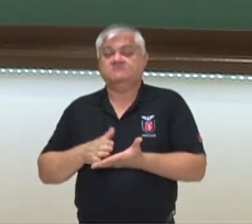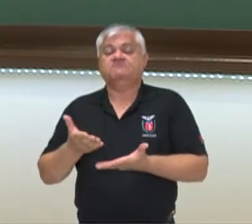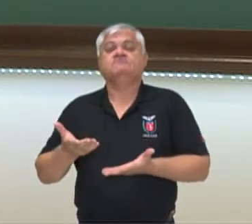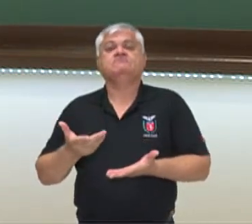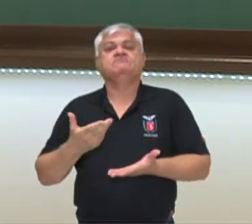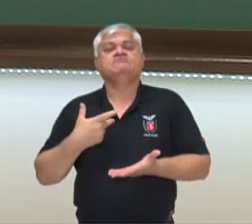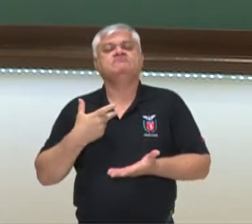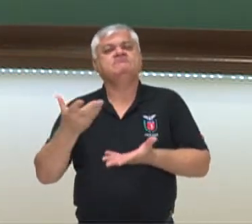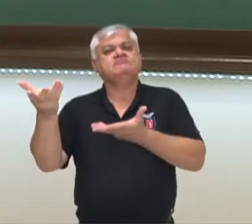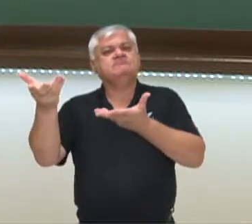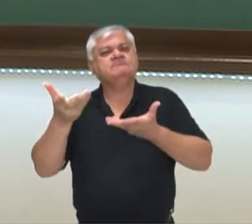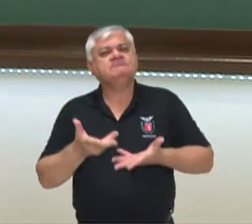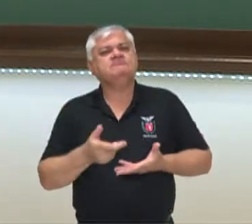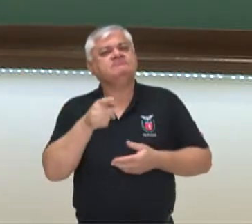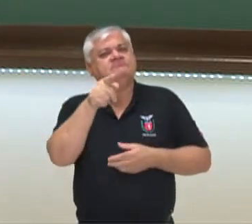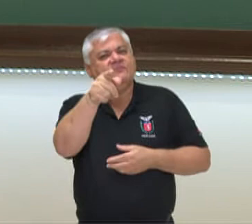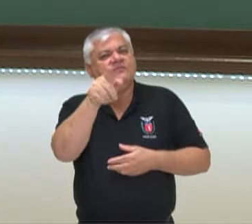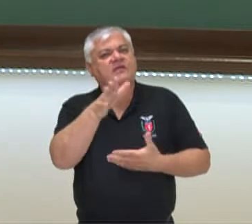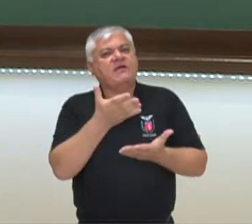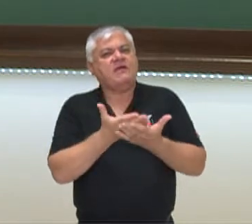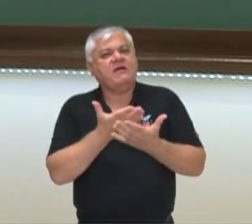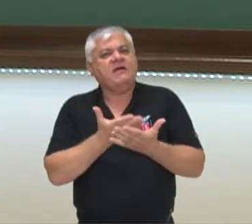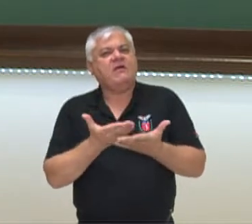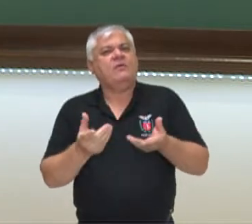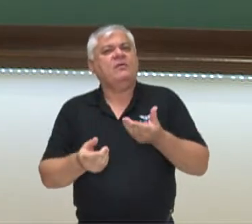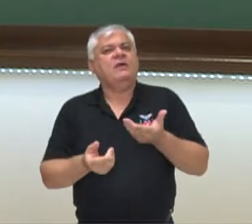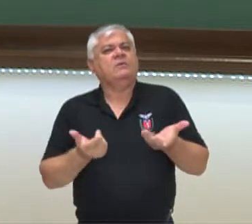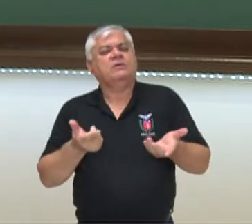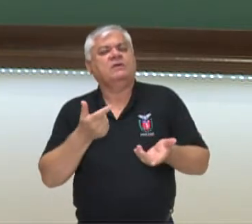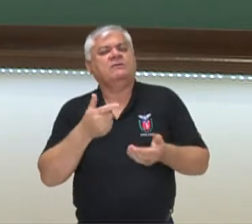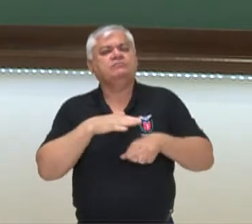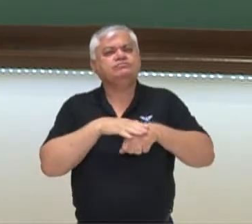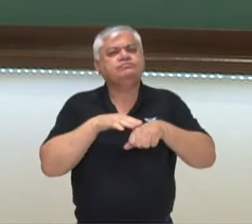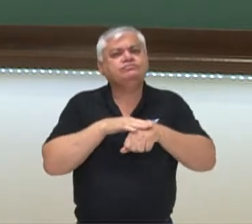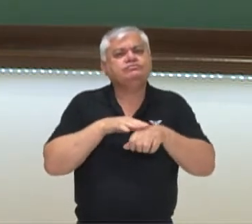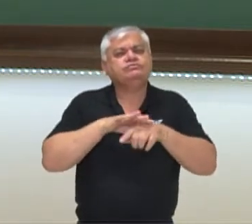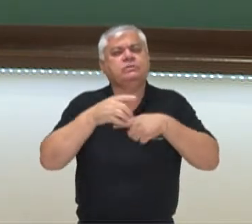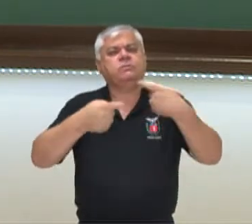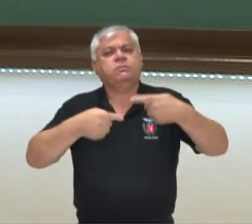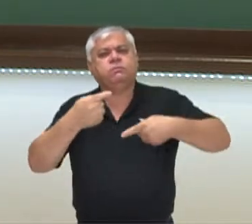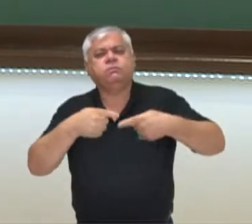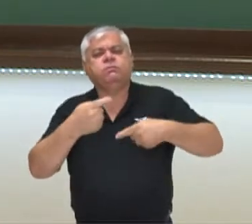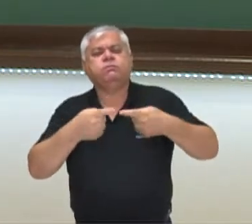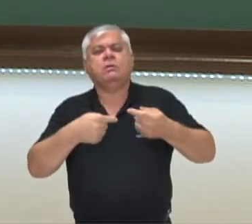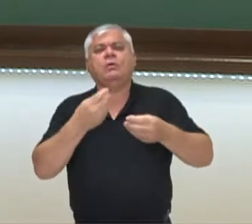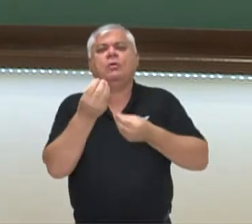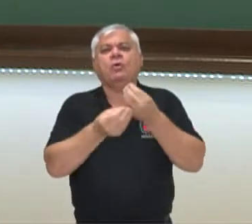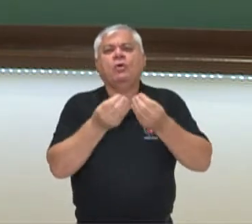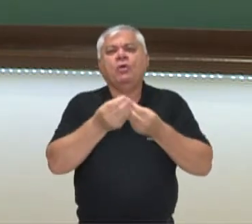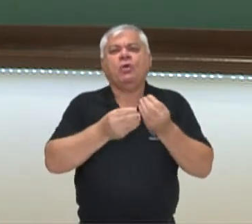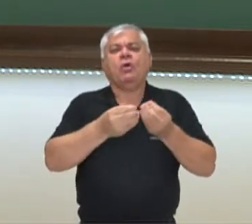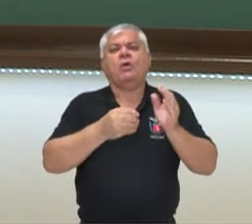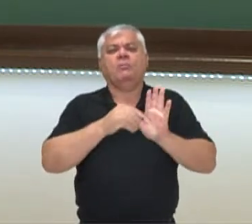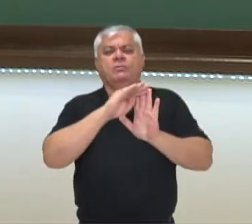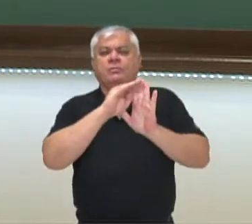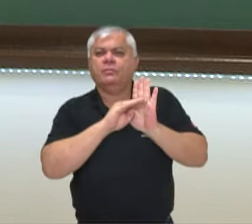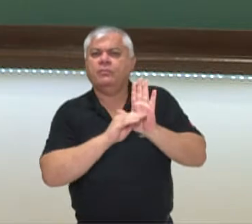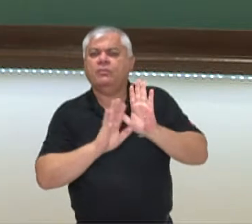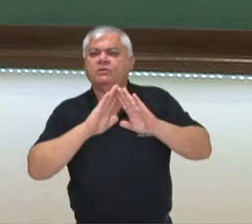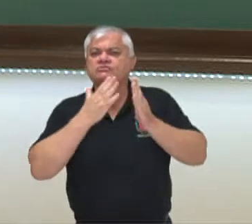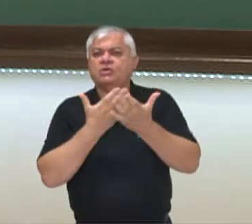intérprete, convidando você para essa aula, em que a gente vai discutir regimento escolar, ética, moral,